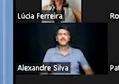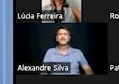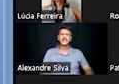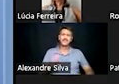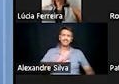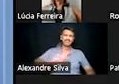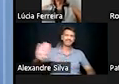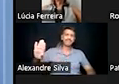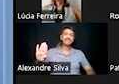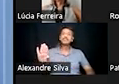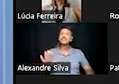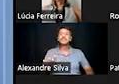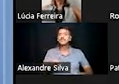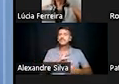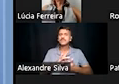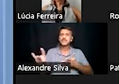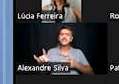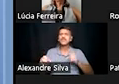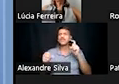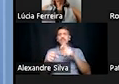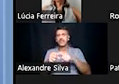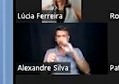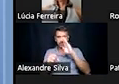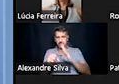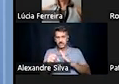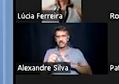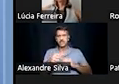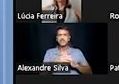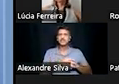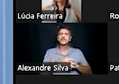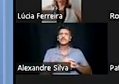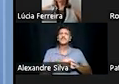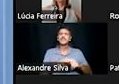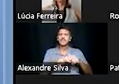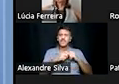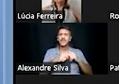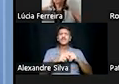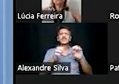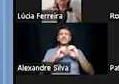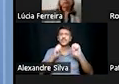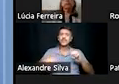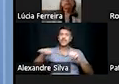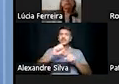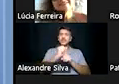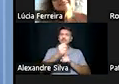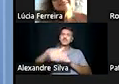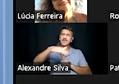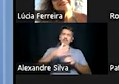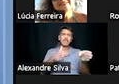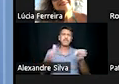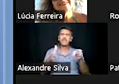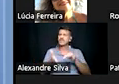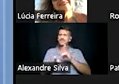dele. Depois diz que jamais voltaria ao Brasil por causa dessa estrutura social que a gente tinha naquele momento,